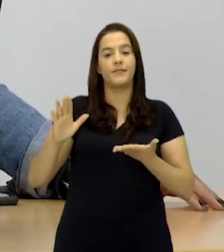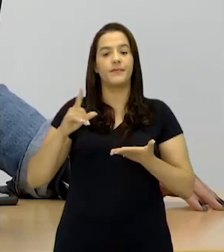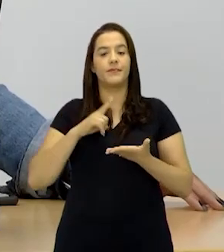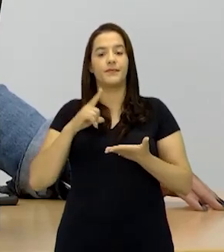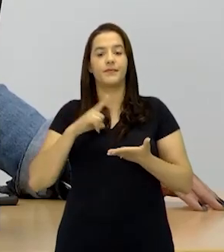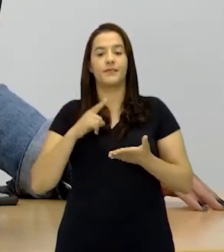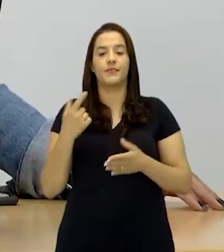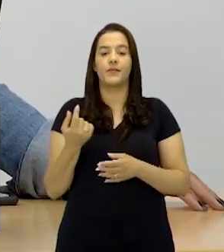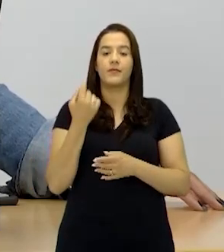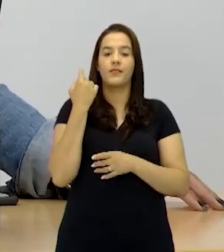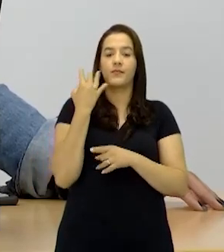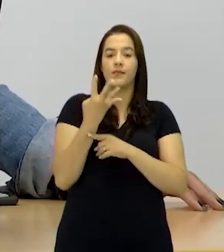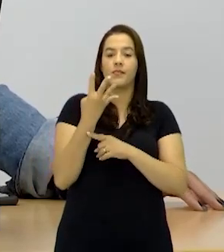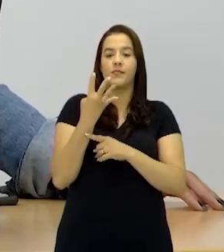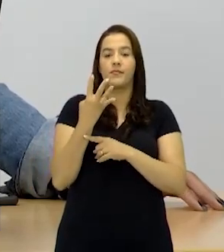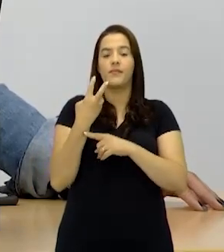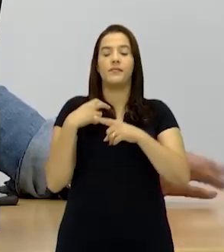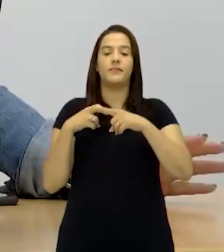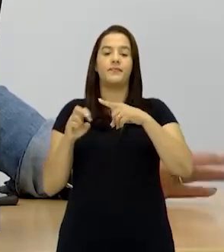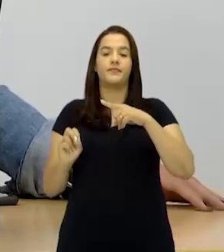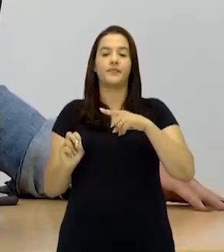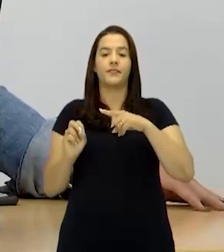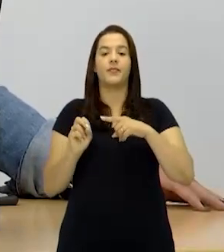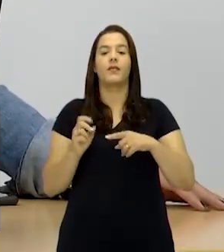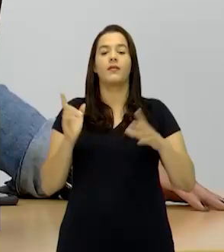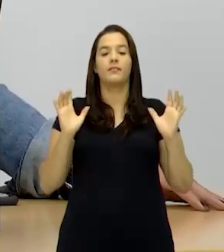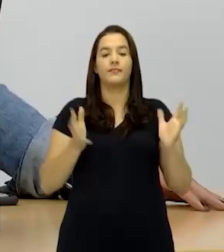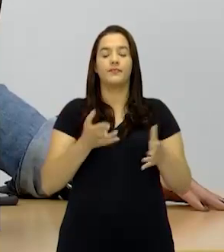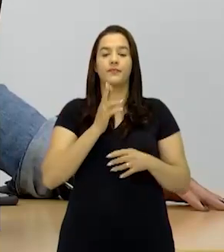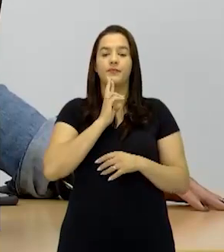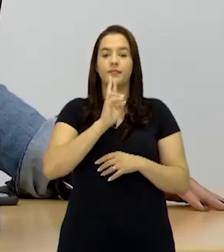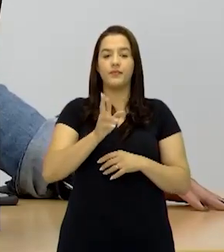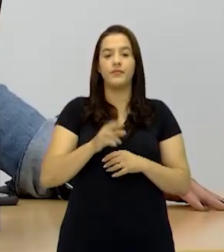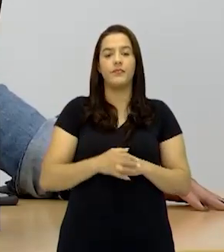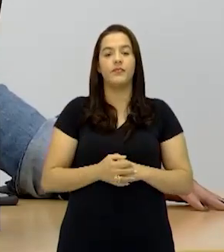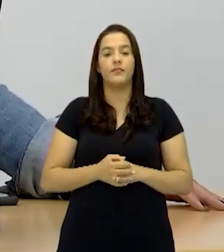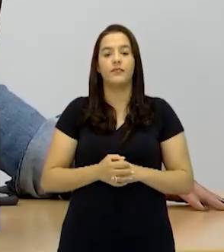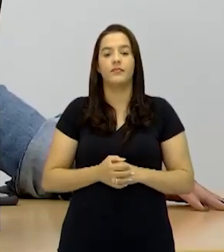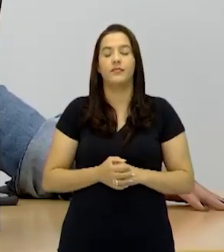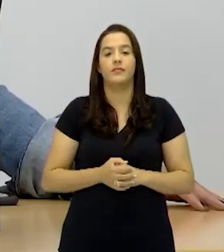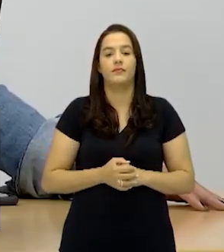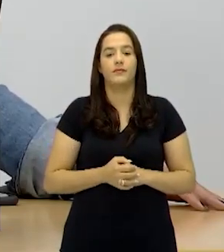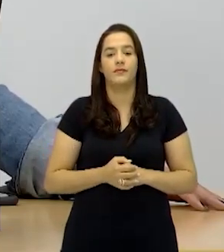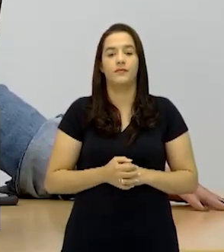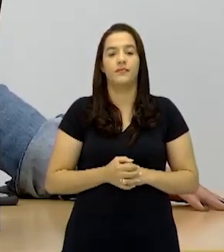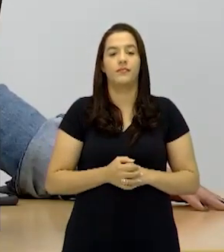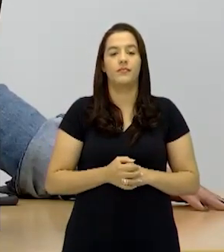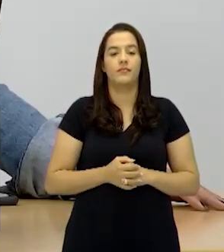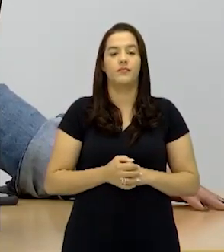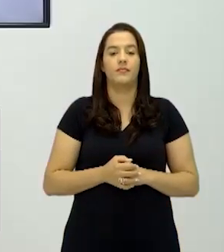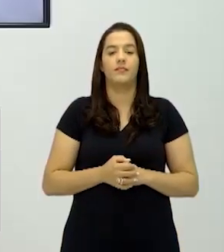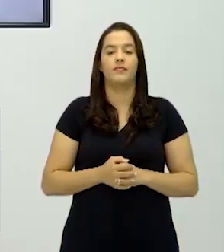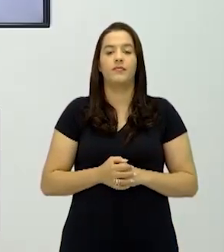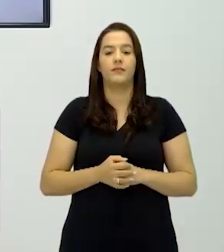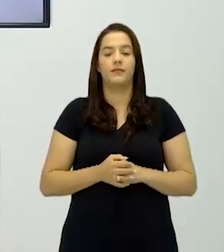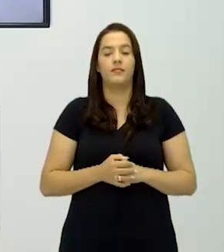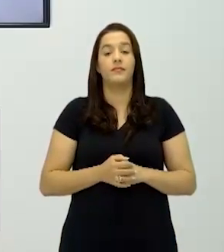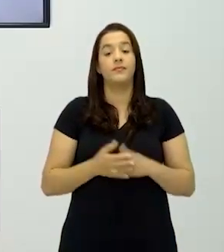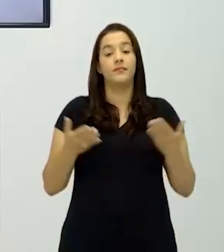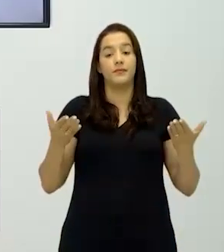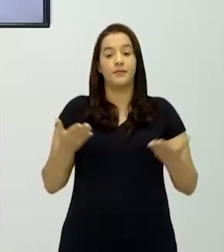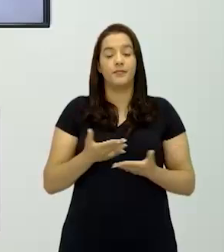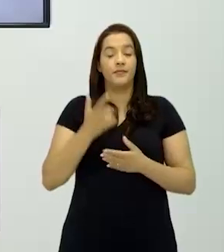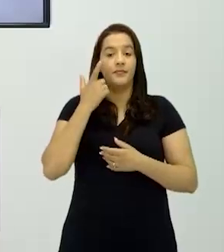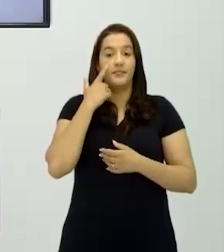Daniel disse 4,50 avos. Assim, já dando a resposta, né? Da sua pergunta anterior. Muito bem. Então vamos